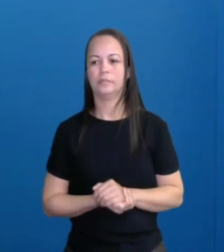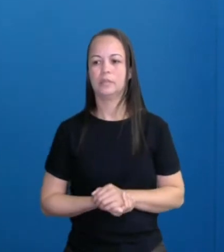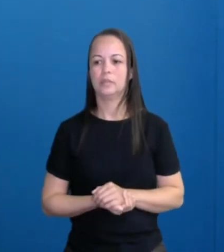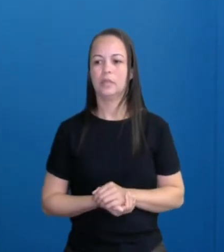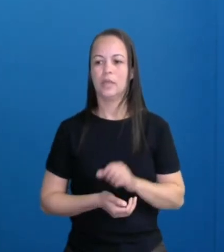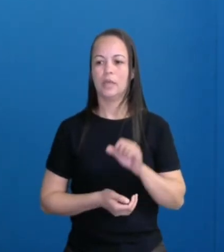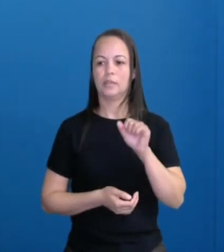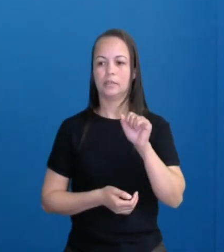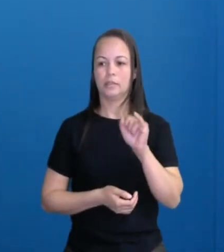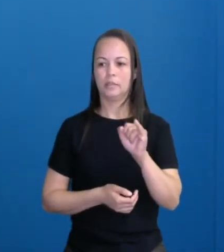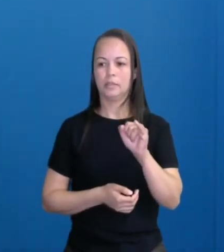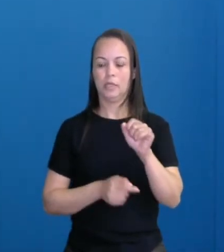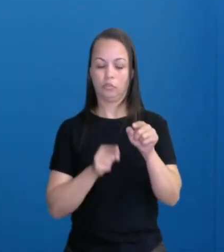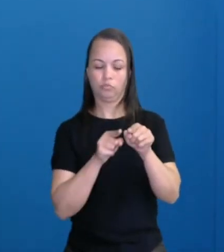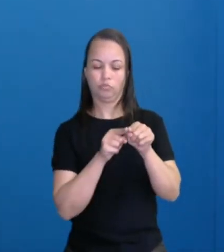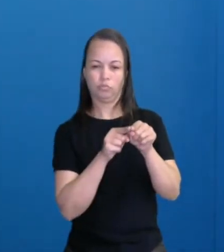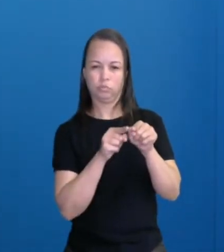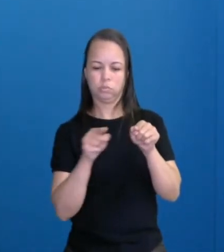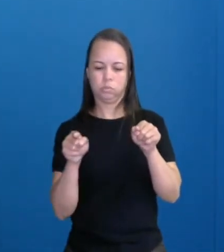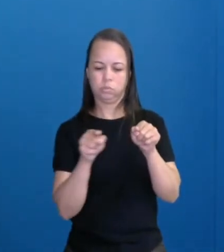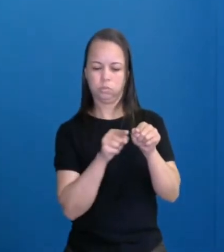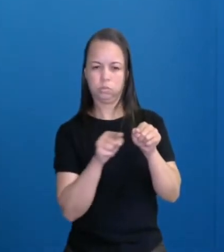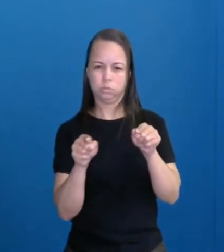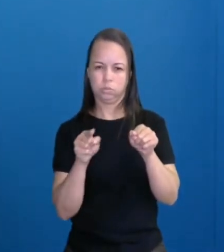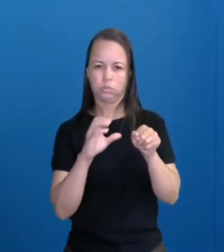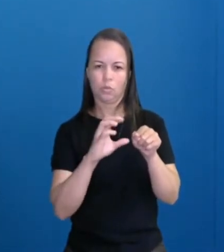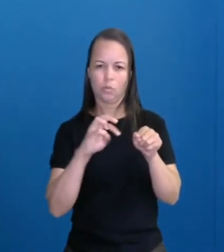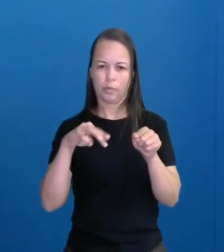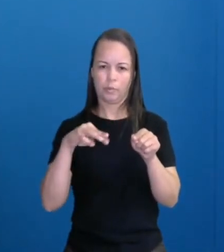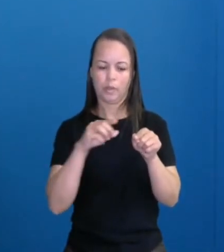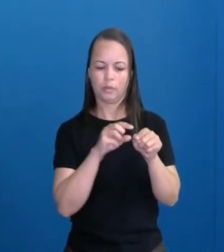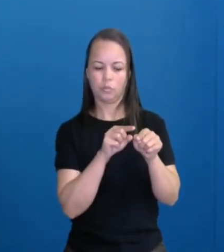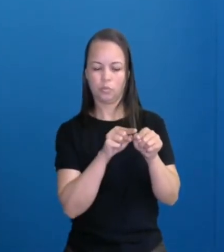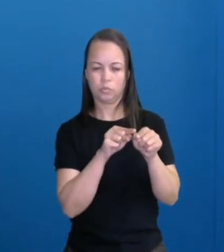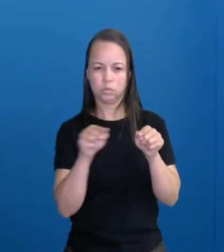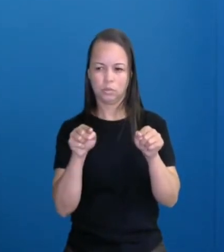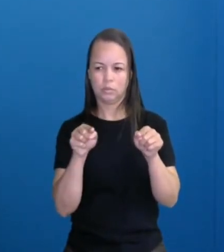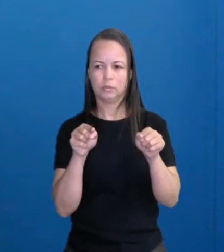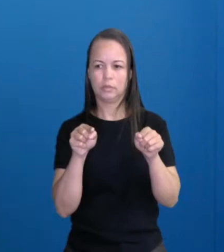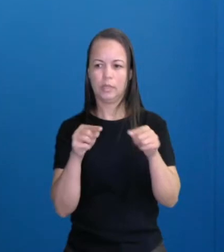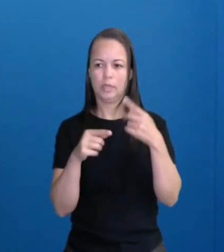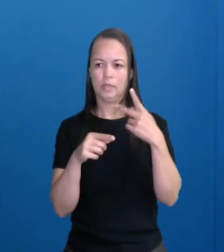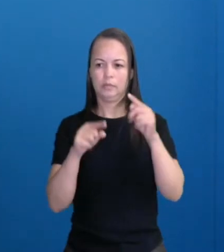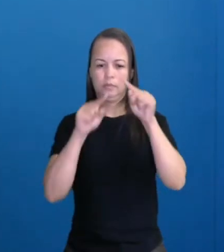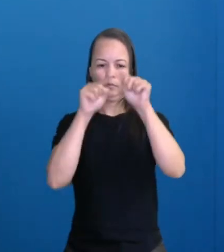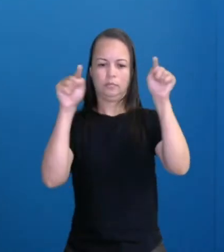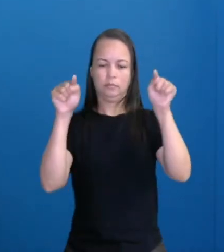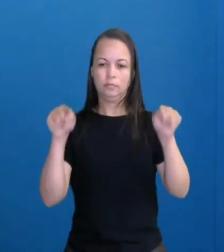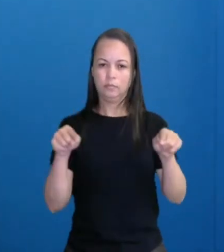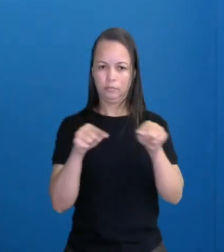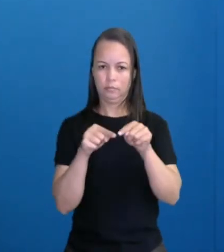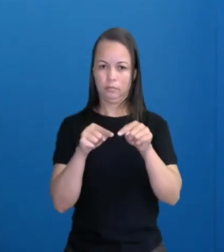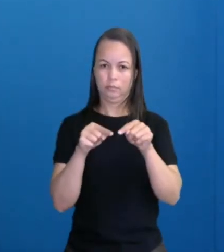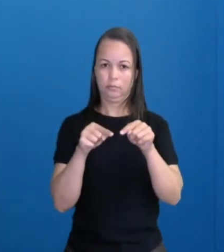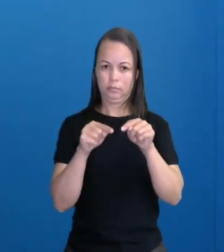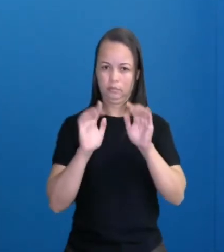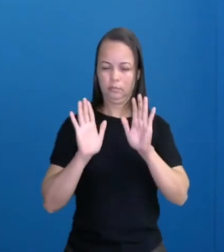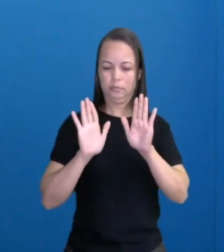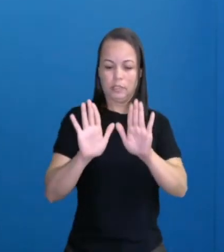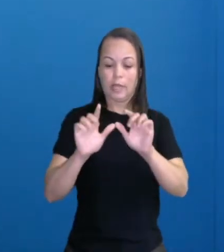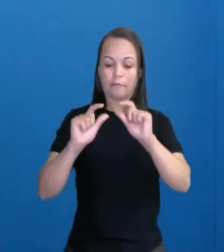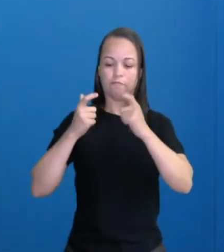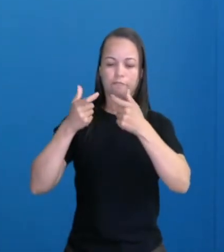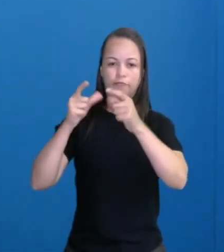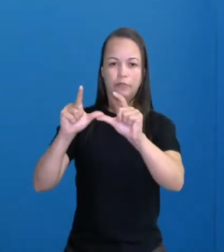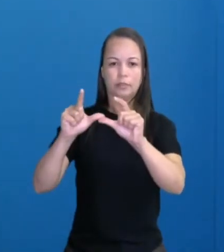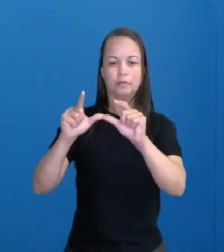Se a gente aumenta o comprimento desse retângulo, pessoal, olha, essa medida está fixa, tá?